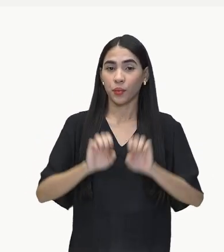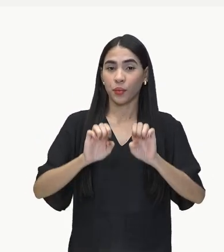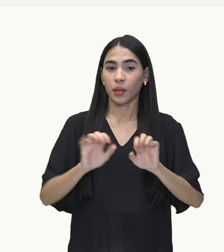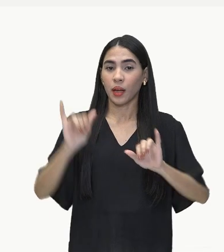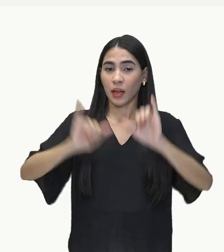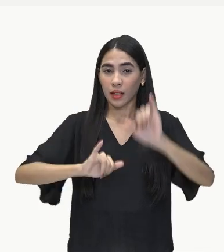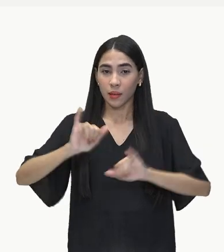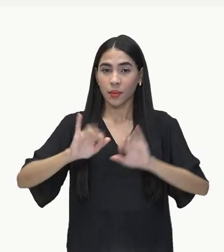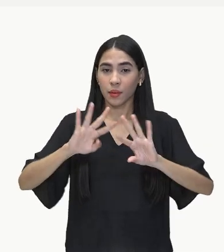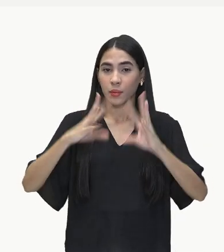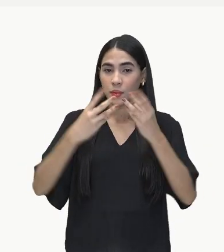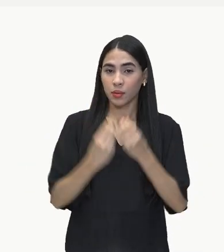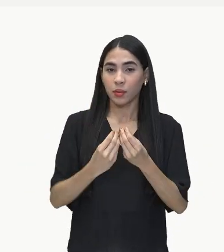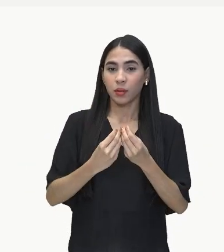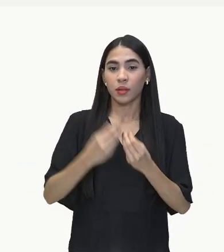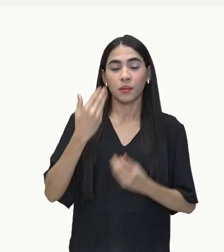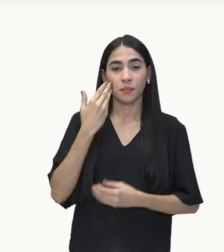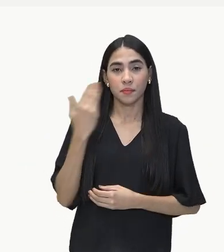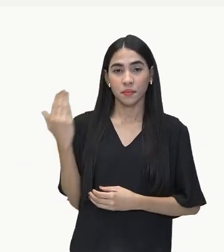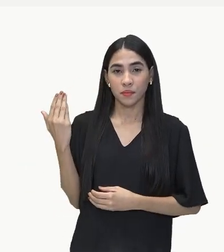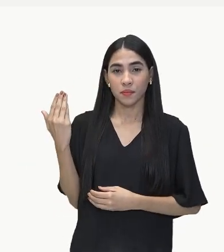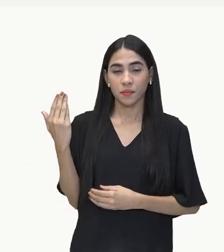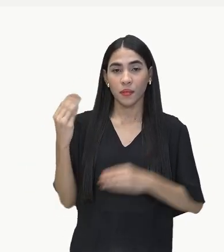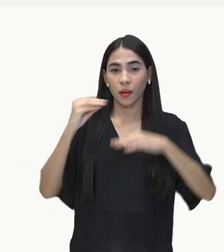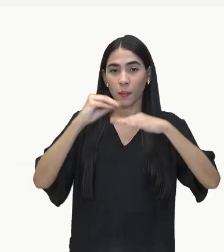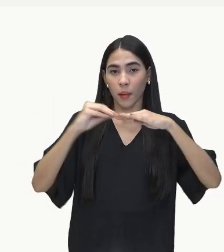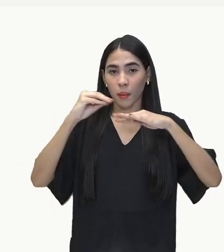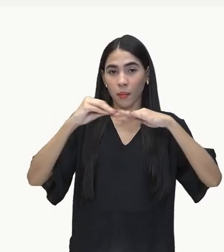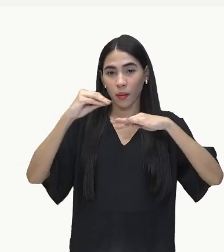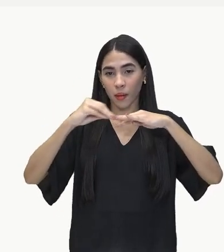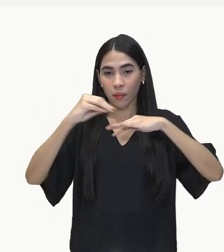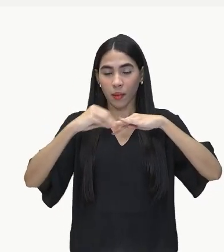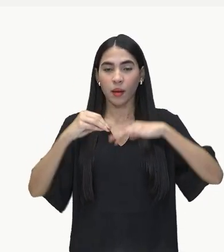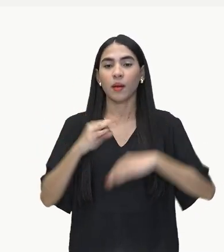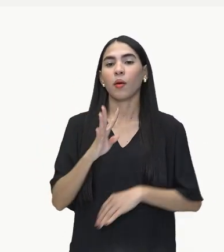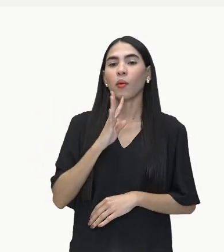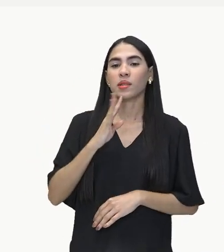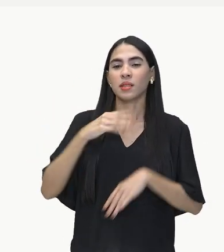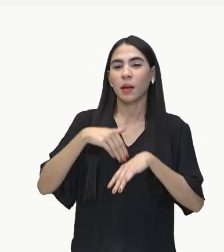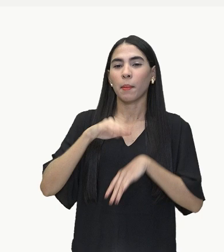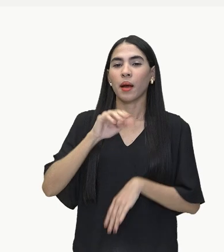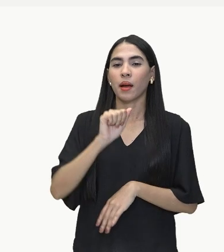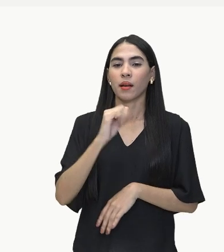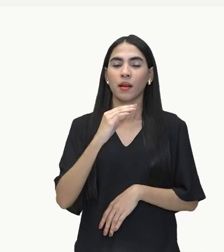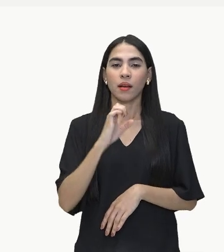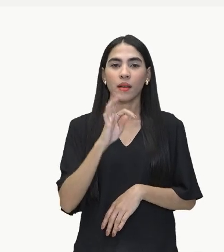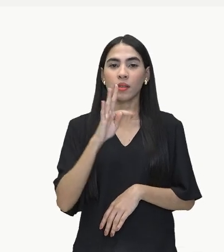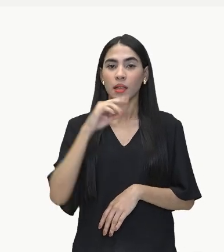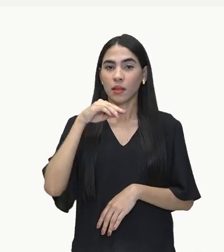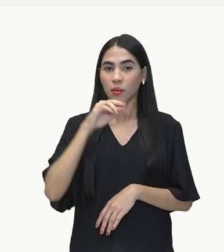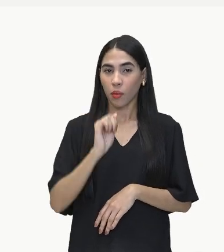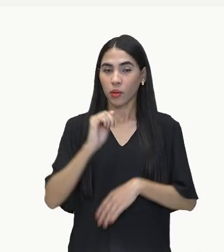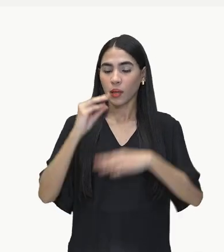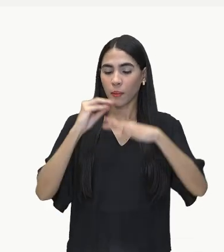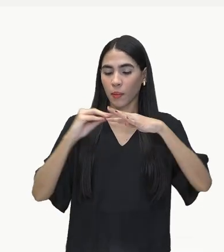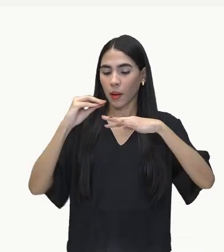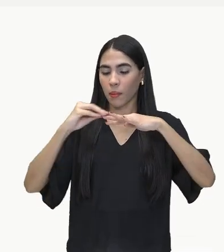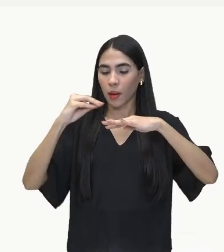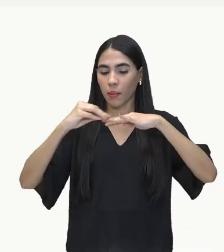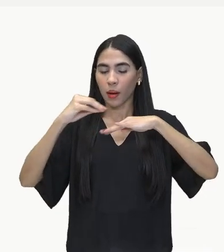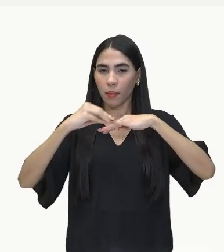da substância propanona, né, conhecida como acetona, né, na